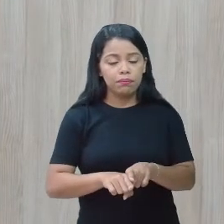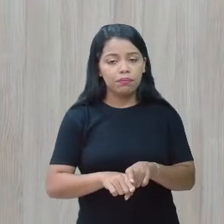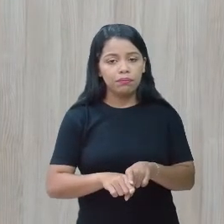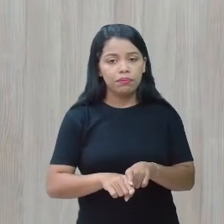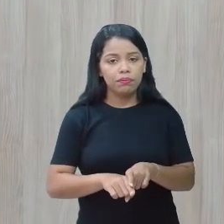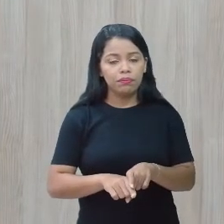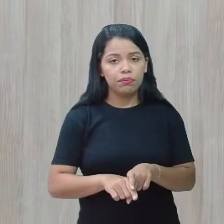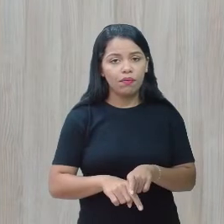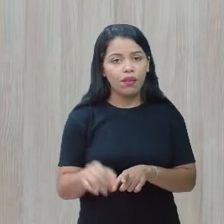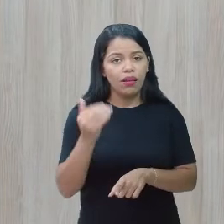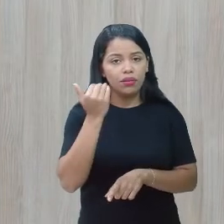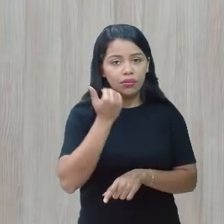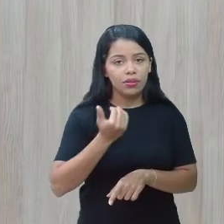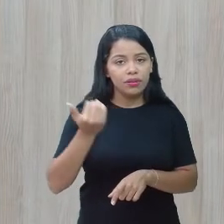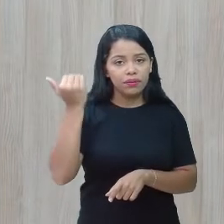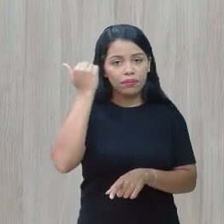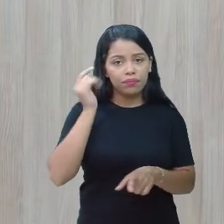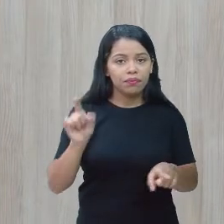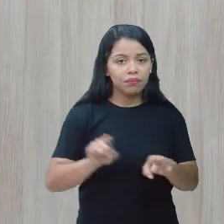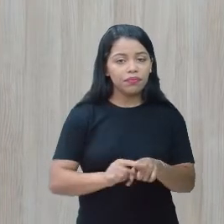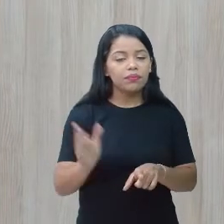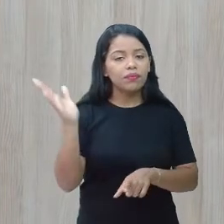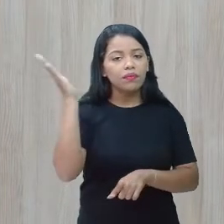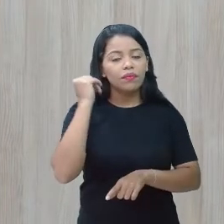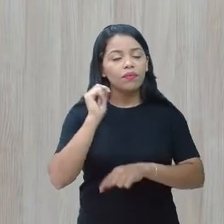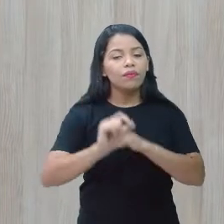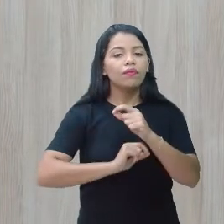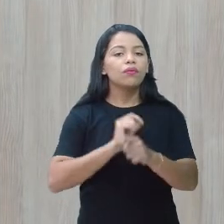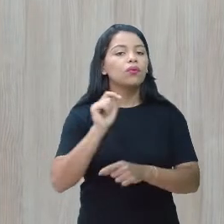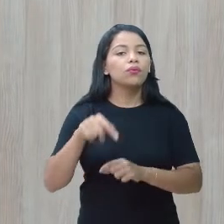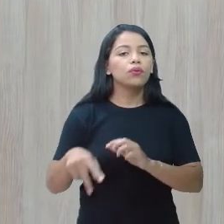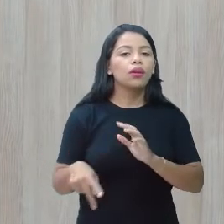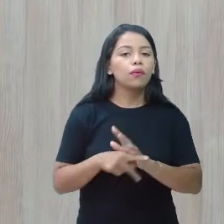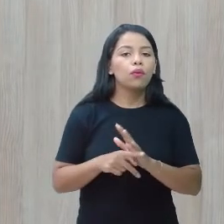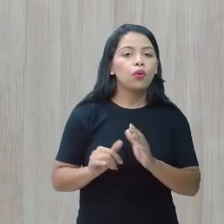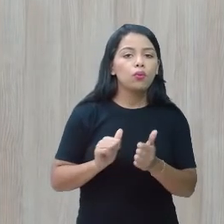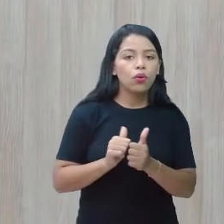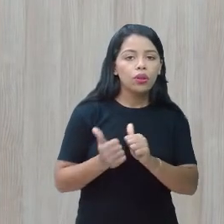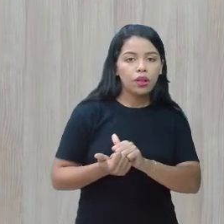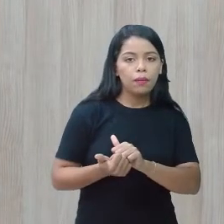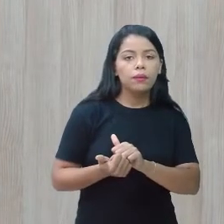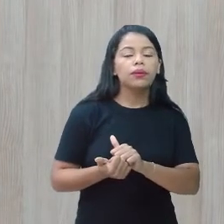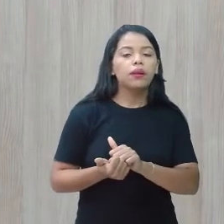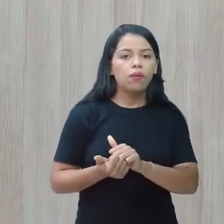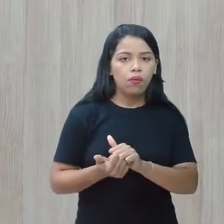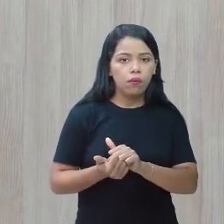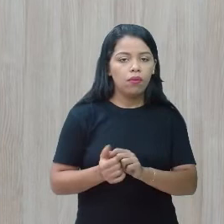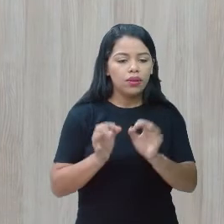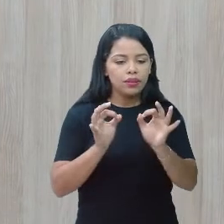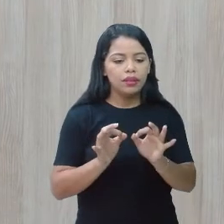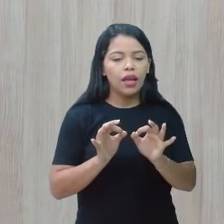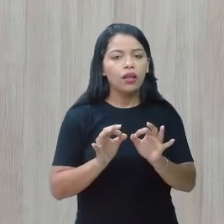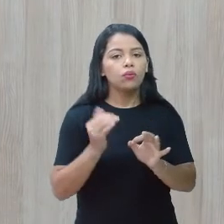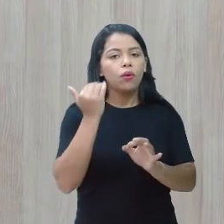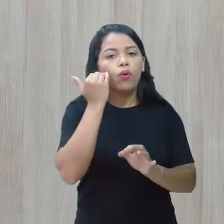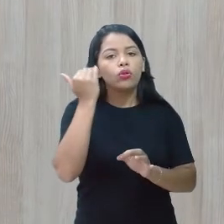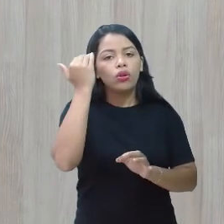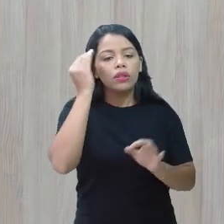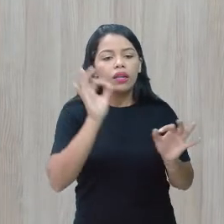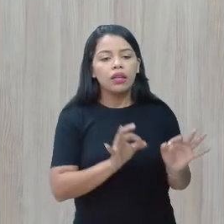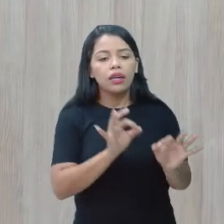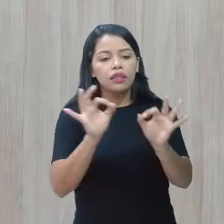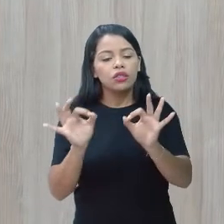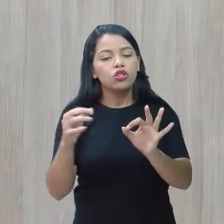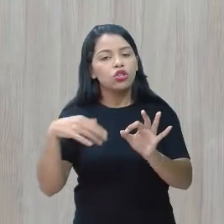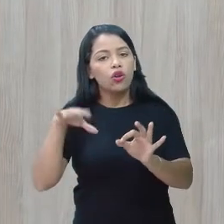os adolescentes, né, nós sabermos o que é adequado para um adolescente assistir, ouvir, não